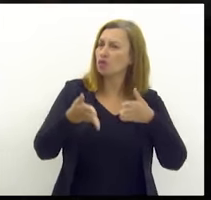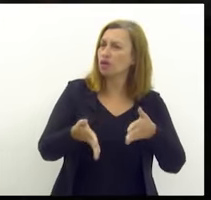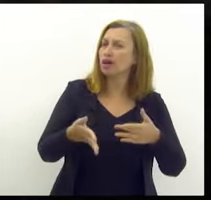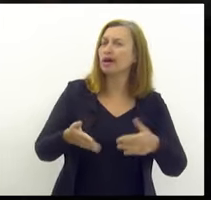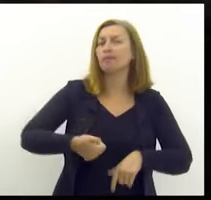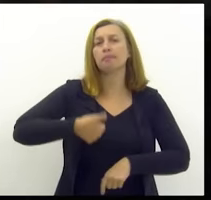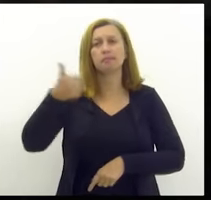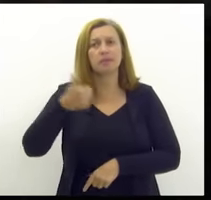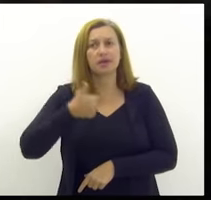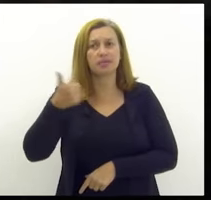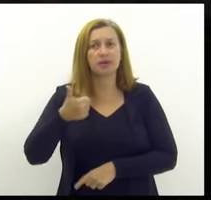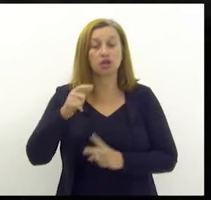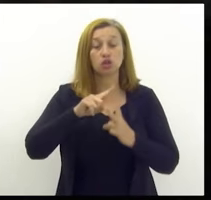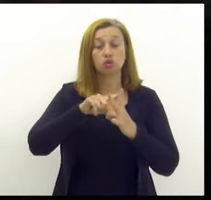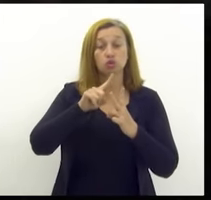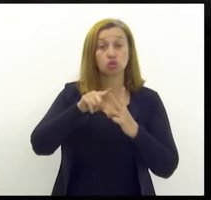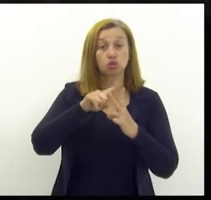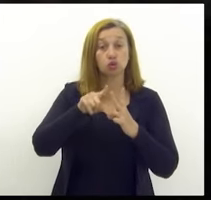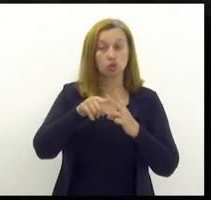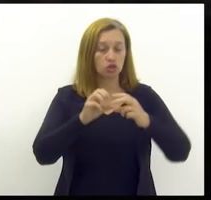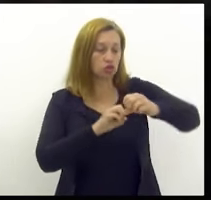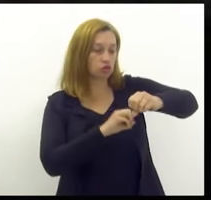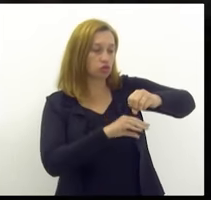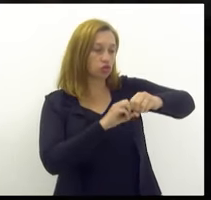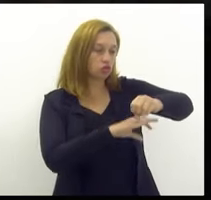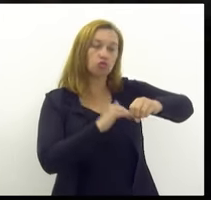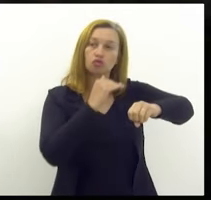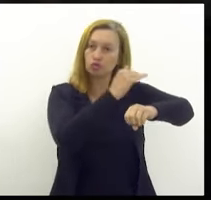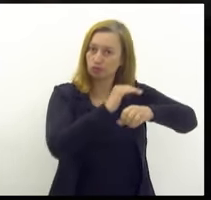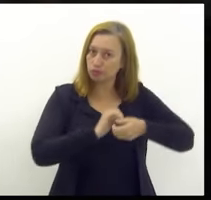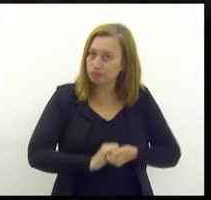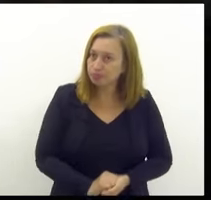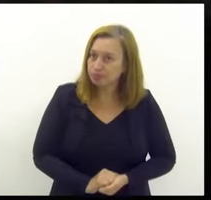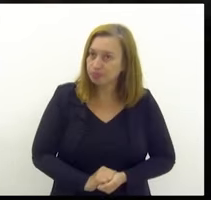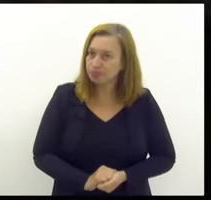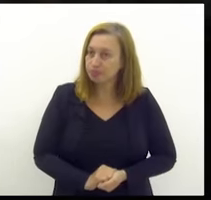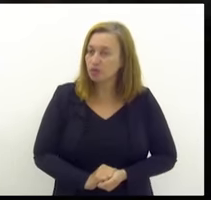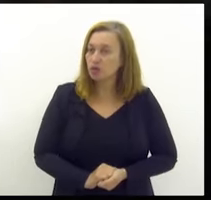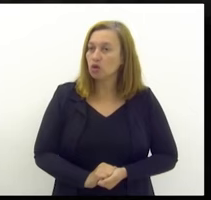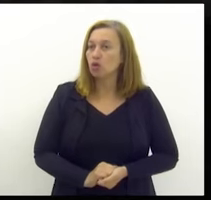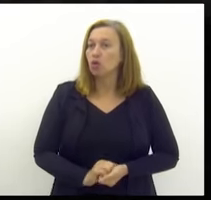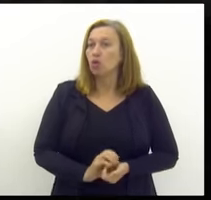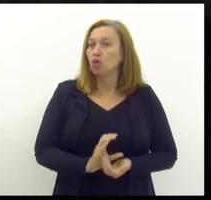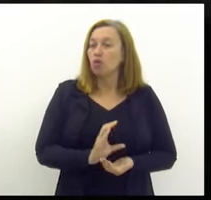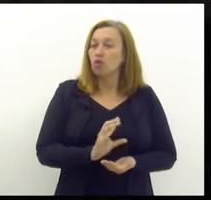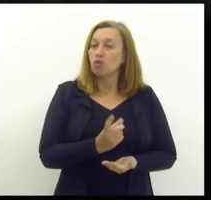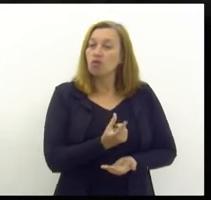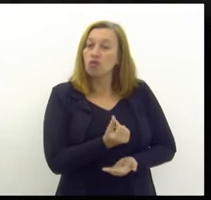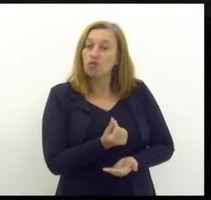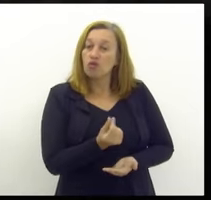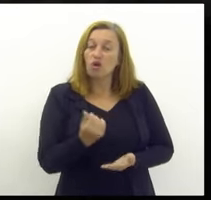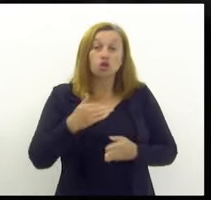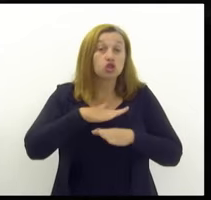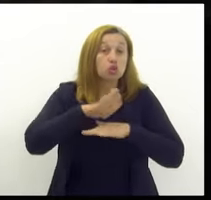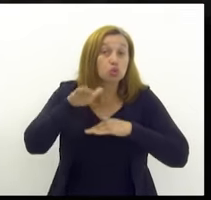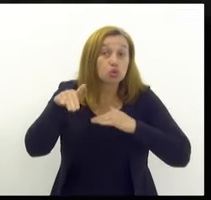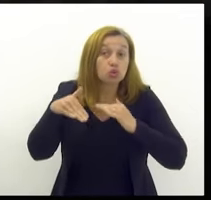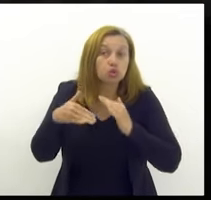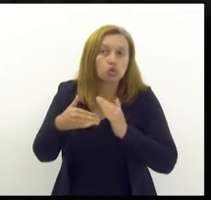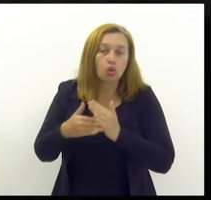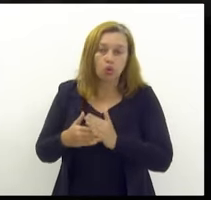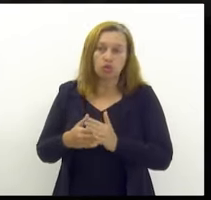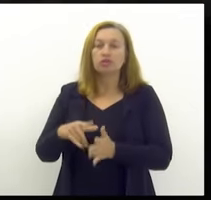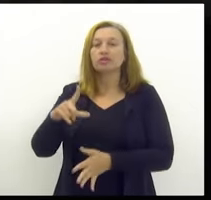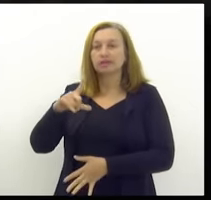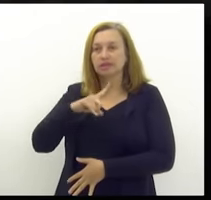primeiro nos dois fundos porque o saldo de todos os Fundos que tem no caixa do